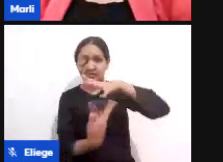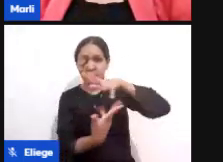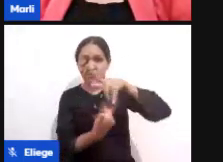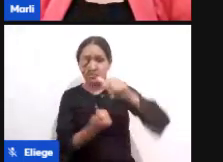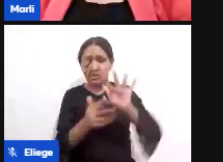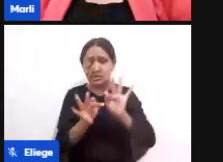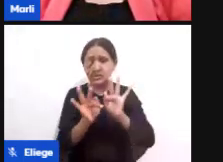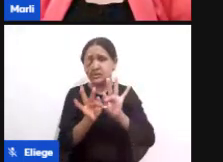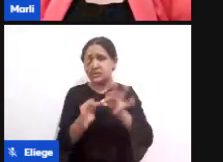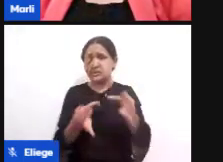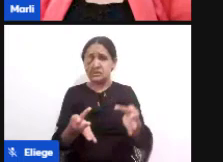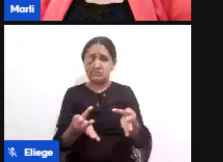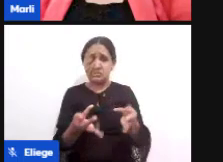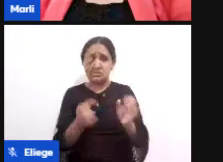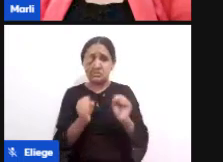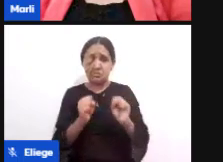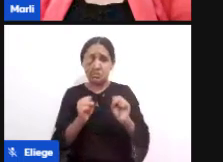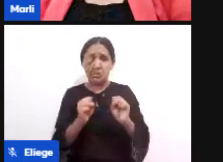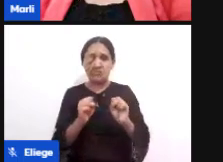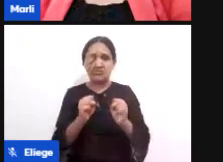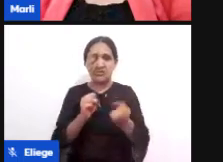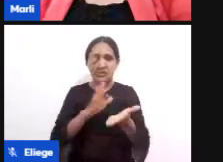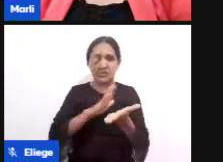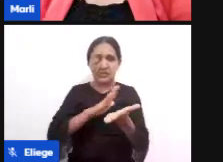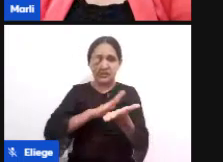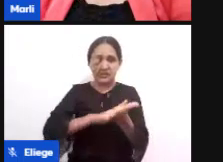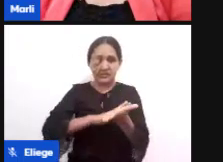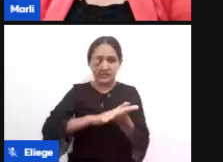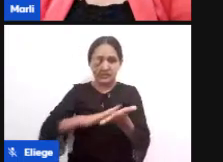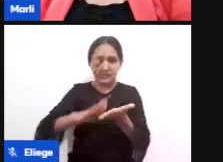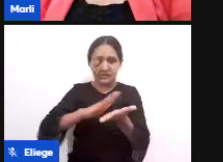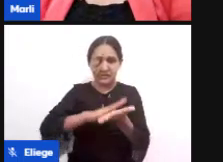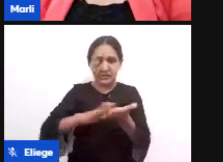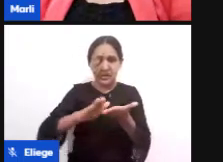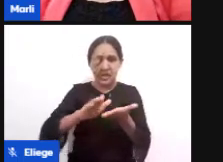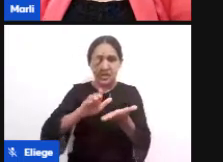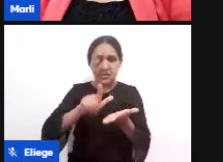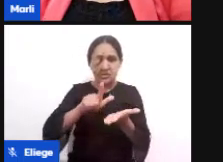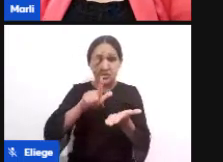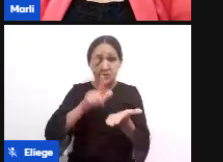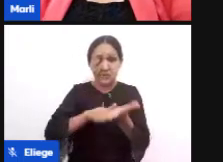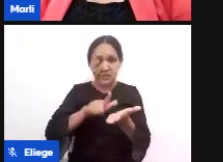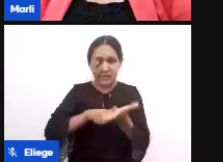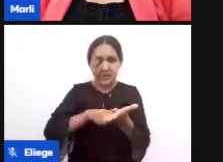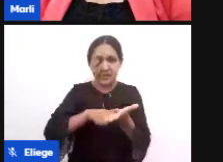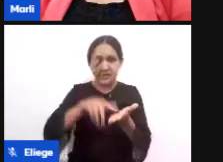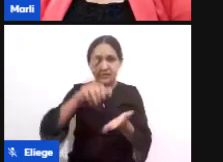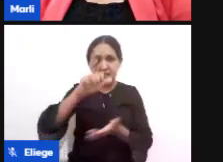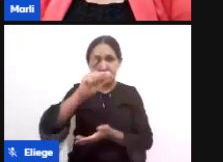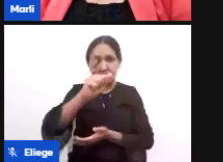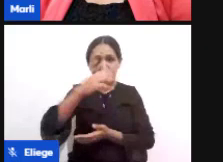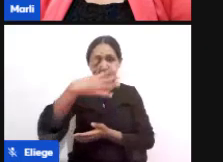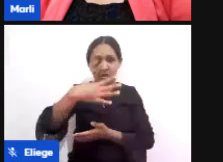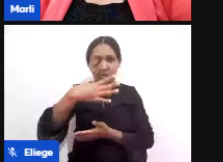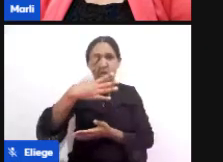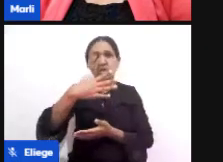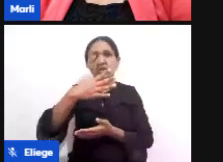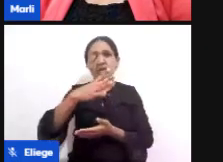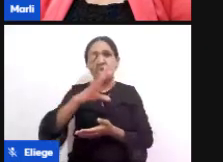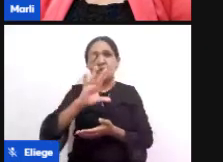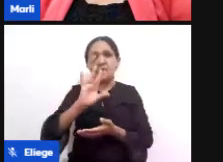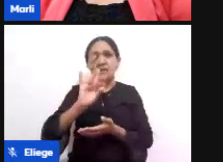pode também ser impresso em uma folha de A4, né, e envolto com fita